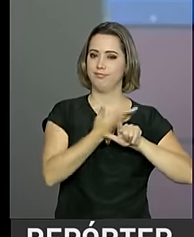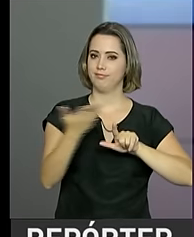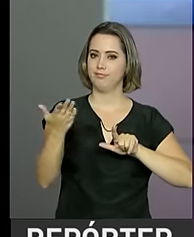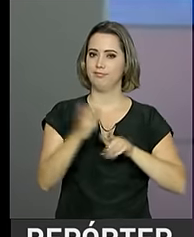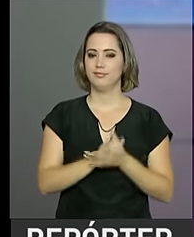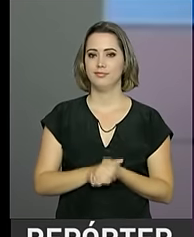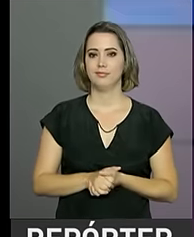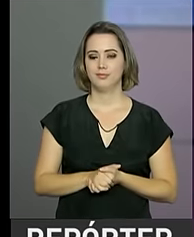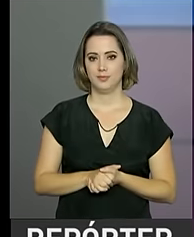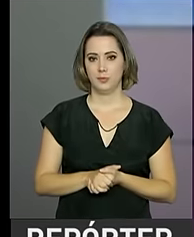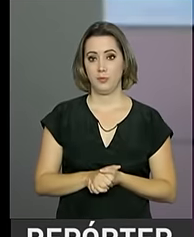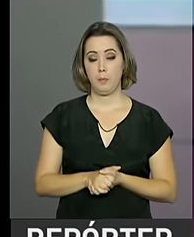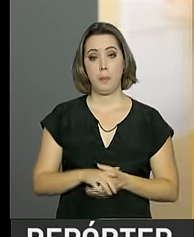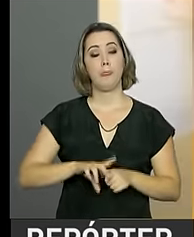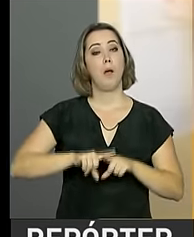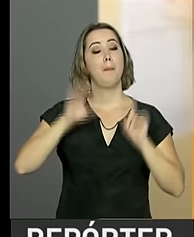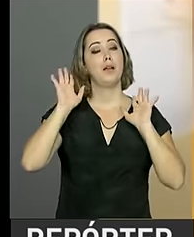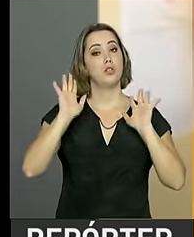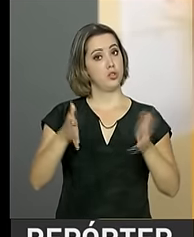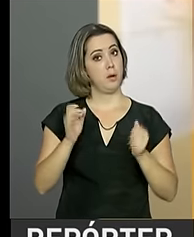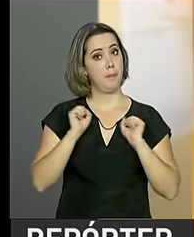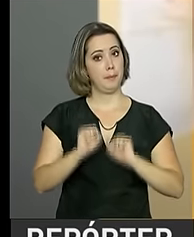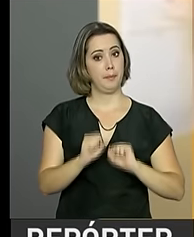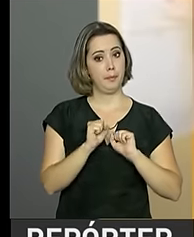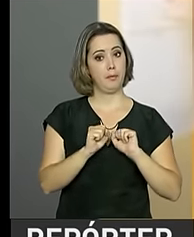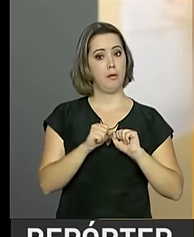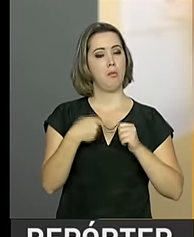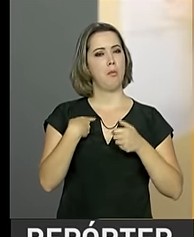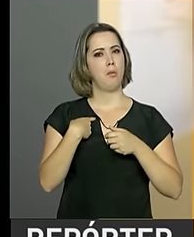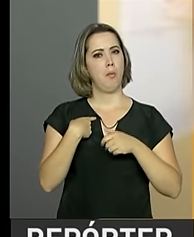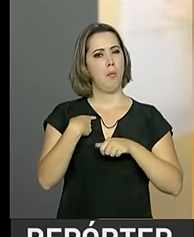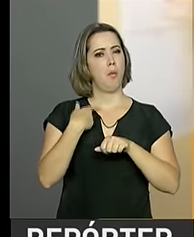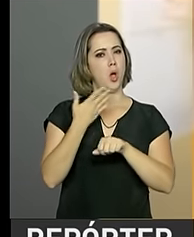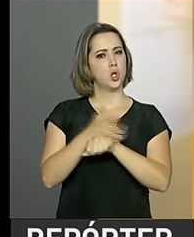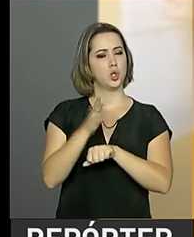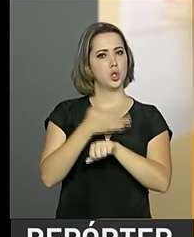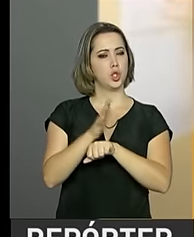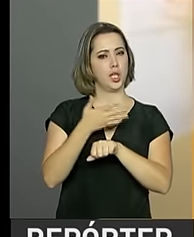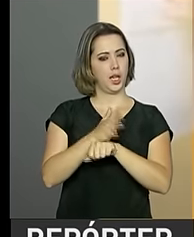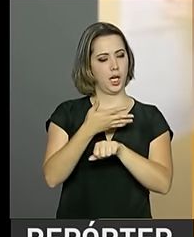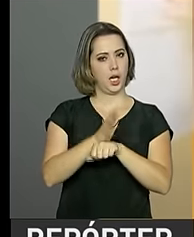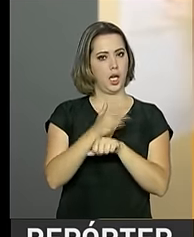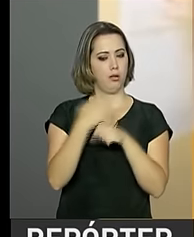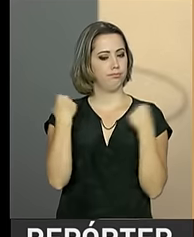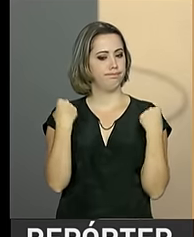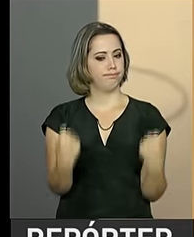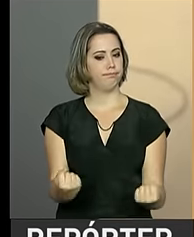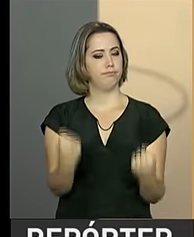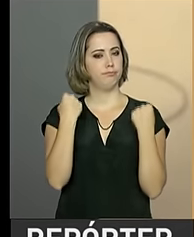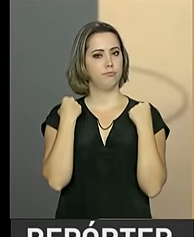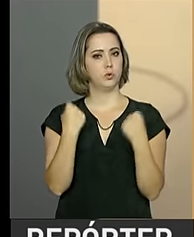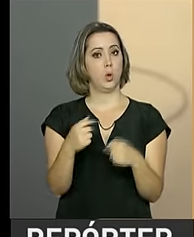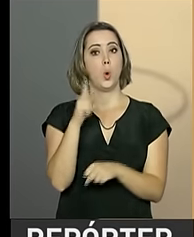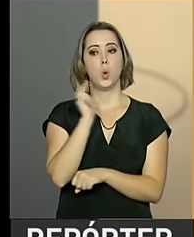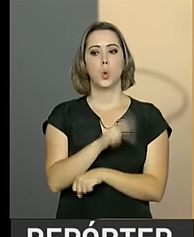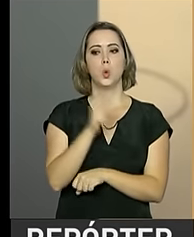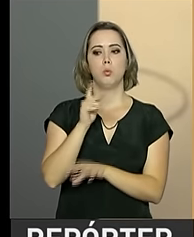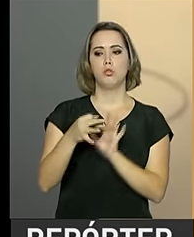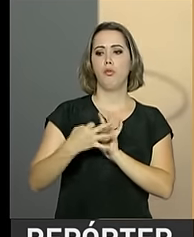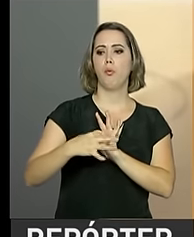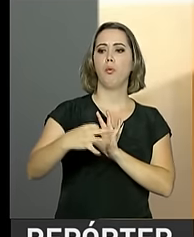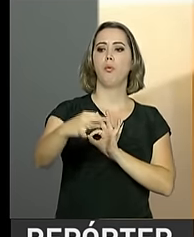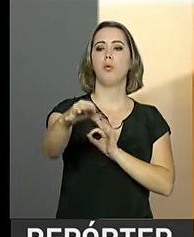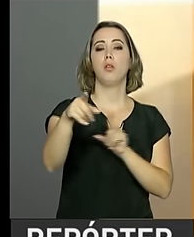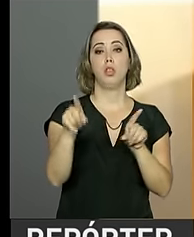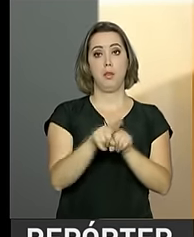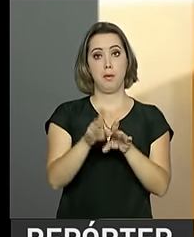anos mas já é possível fazer exercícios com um professor que está a quilômetros de distância também D parair coma